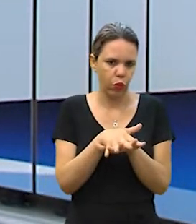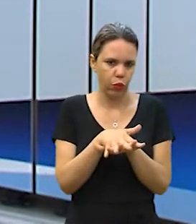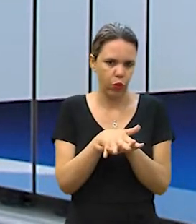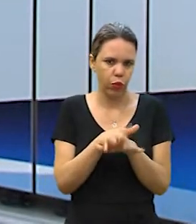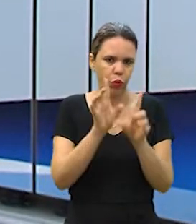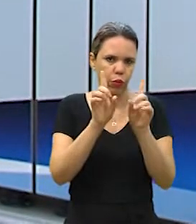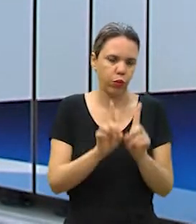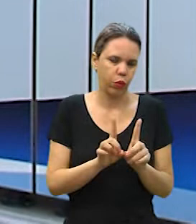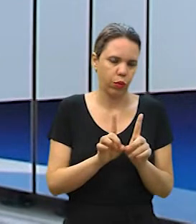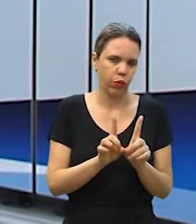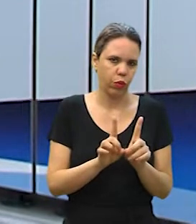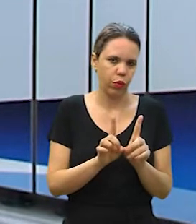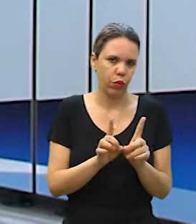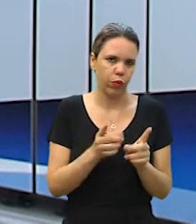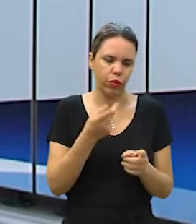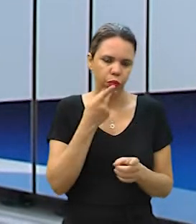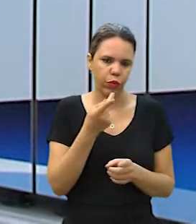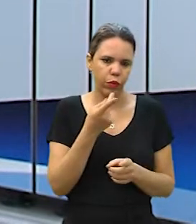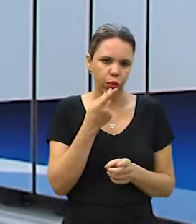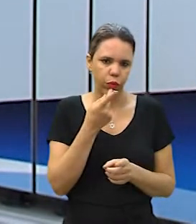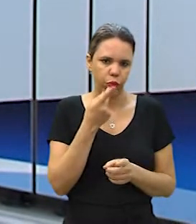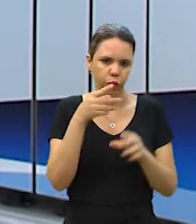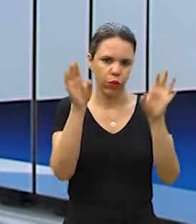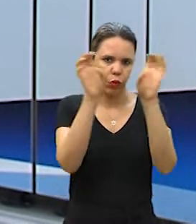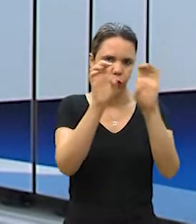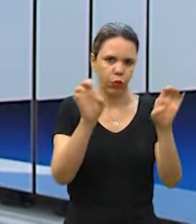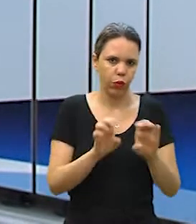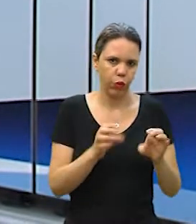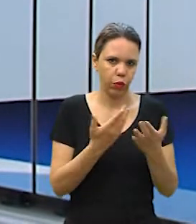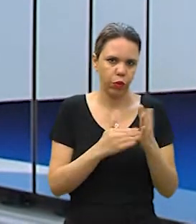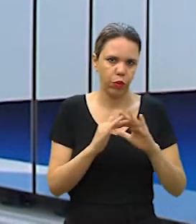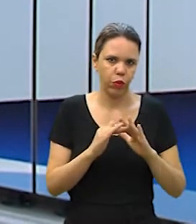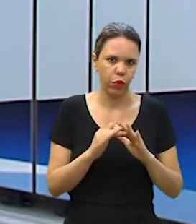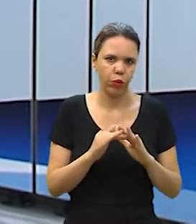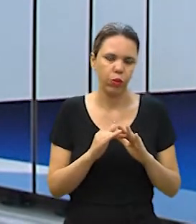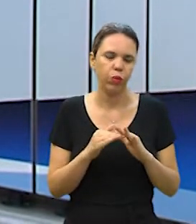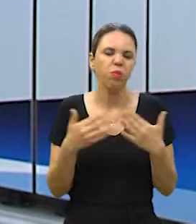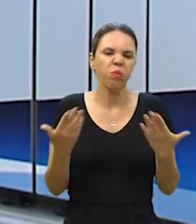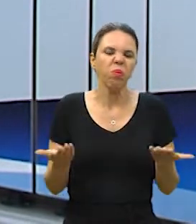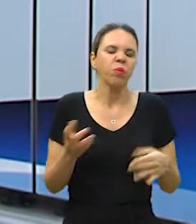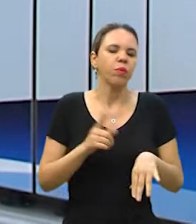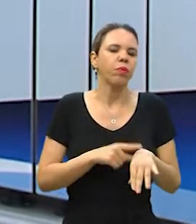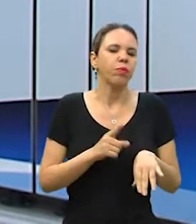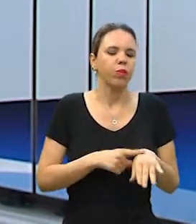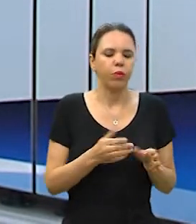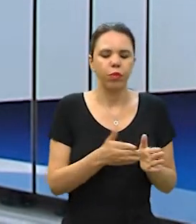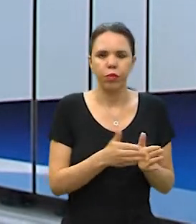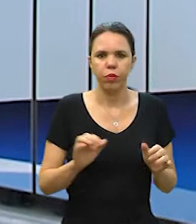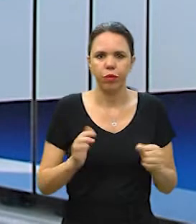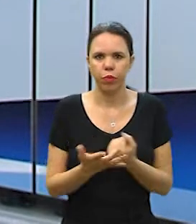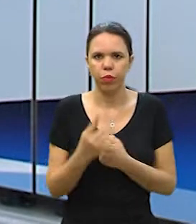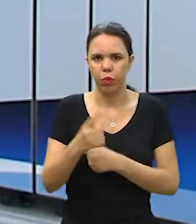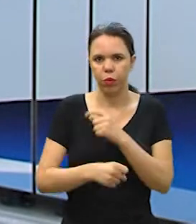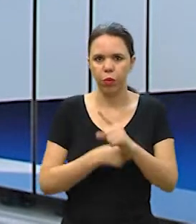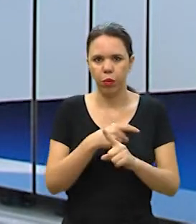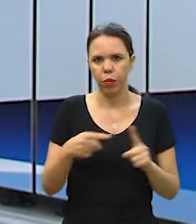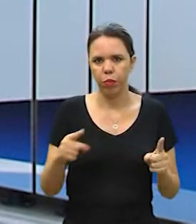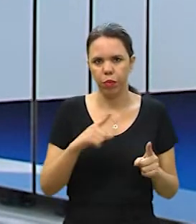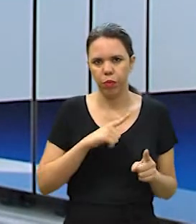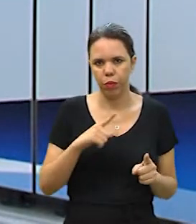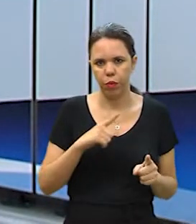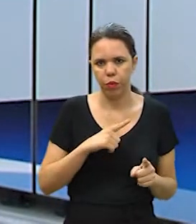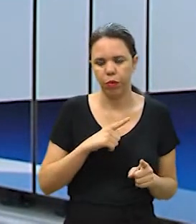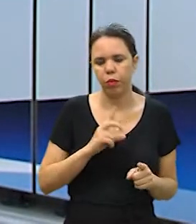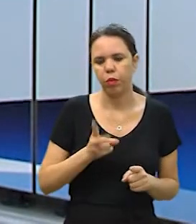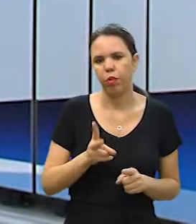os deficientes. Nós vamos falar ainda sobre a estrutura das escolas. Será que neste momento de pandemia, 1 ano e meio, tem